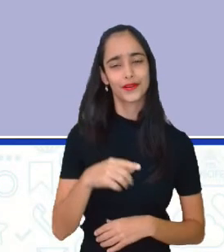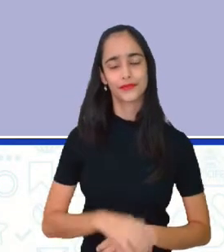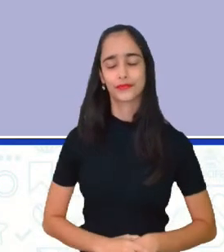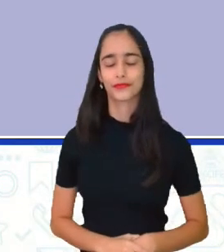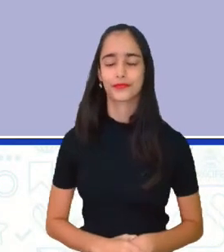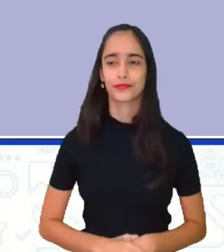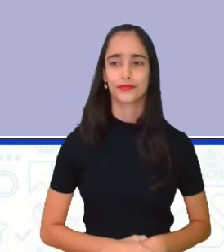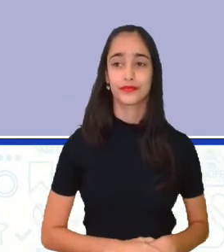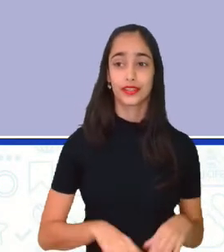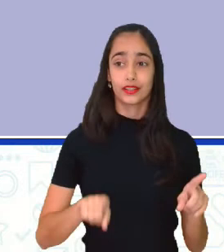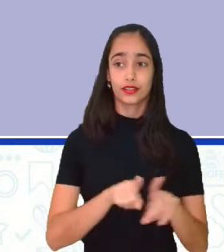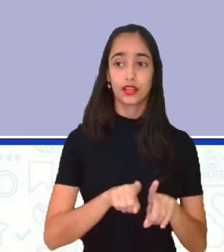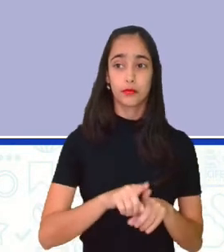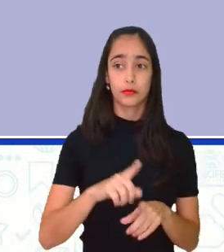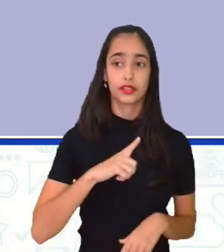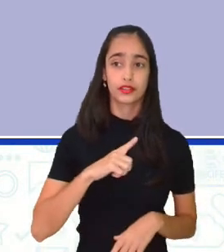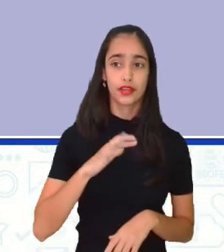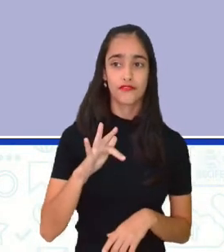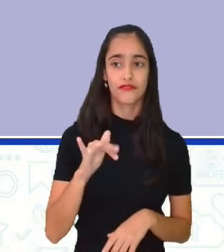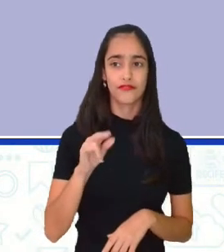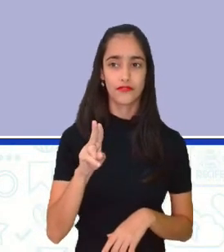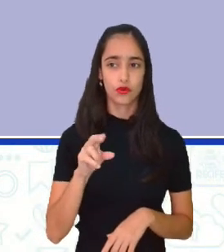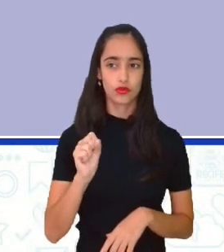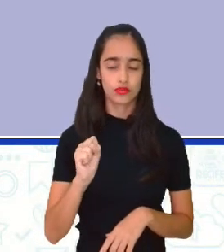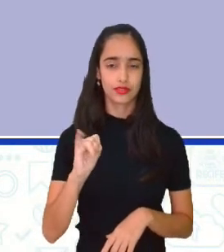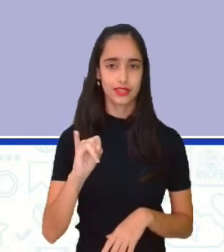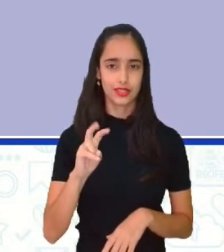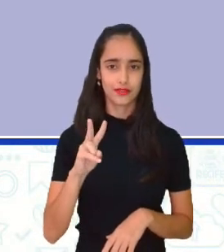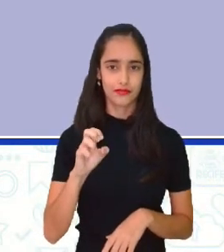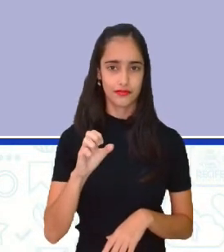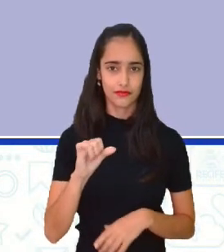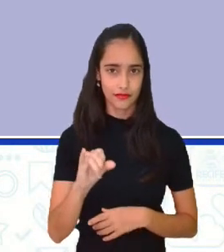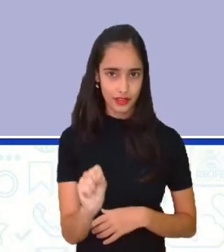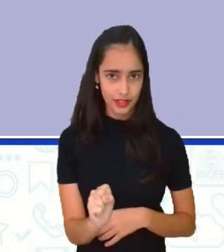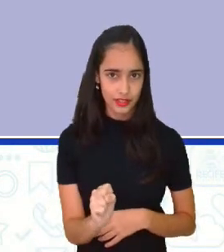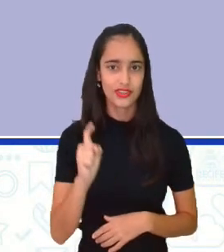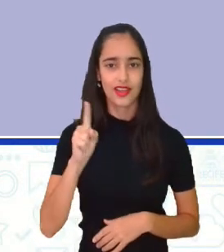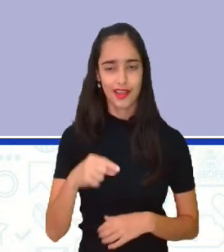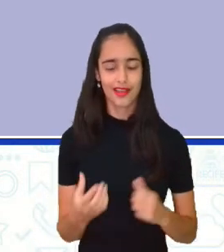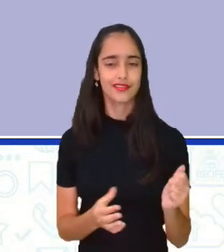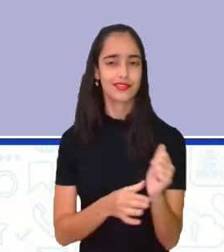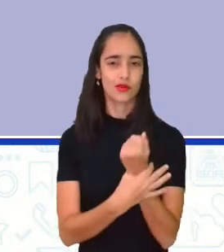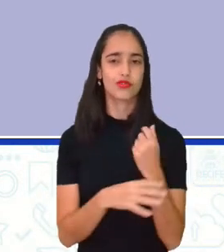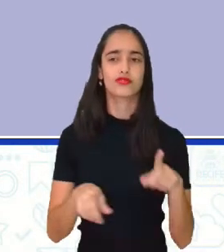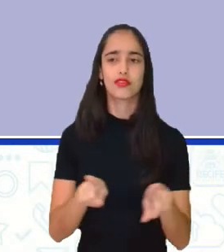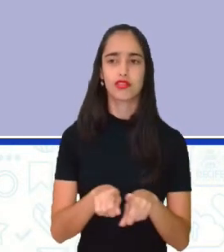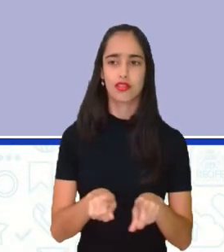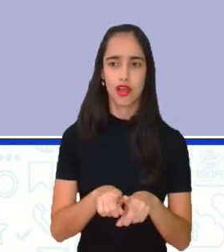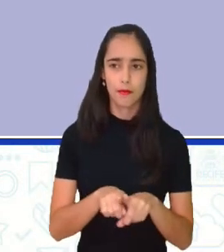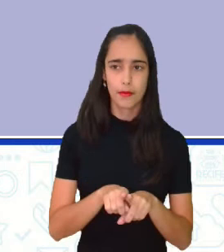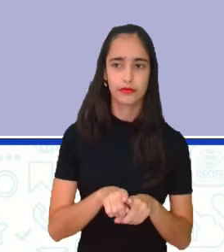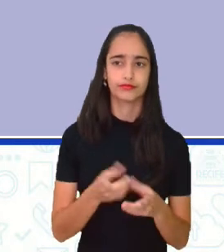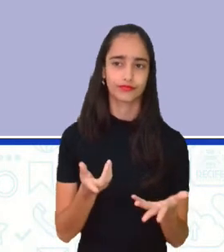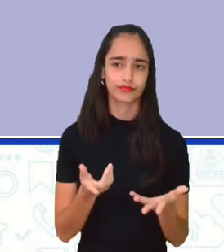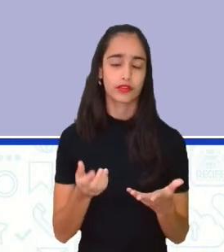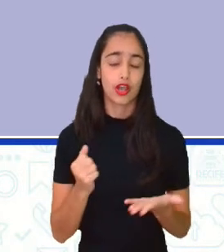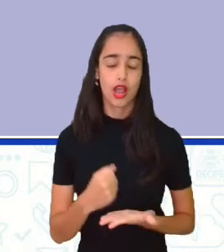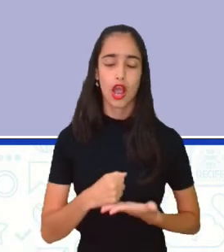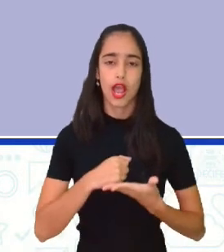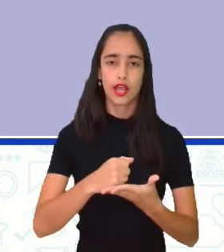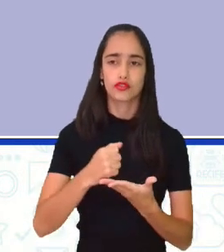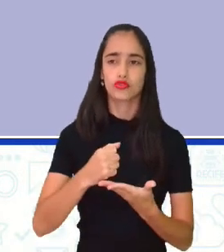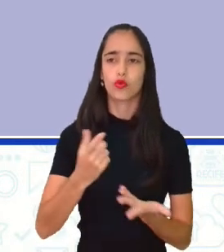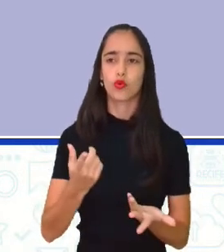Eles também são dispositivos de segurança, pessoal, protegem os circuitos elétricos contra danos que podem causar por